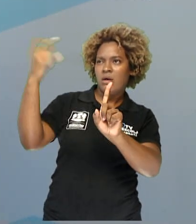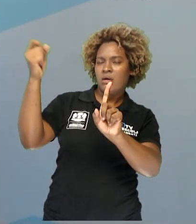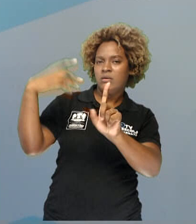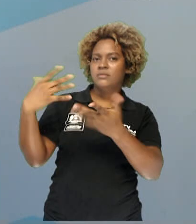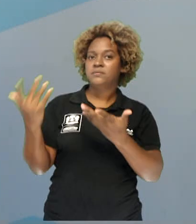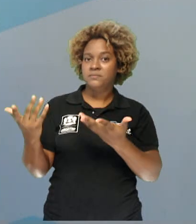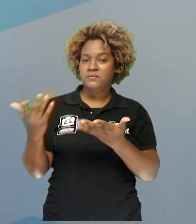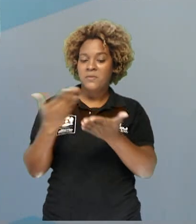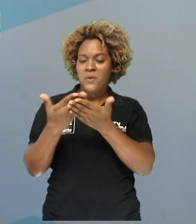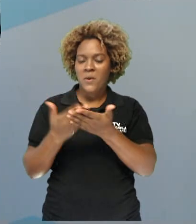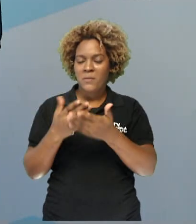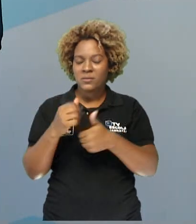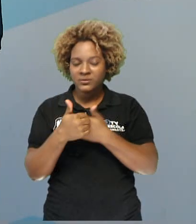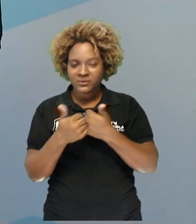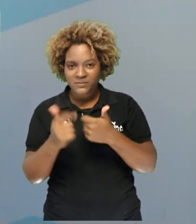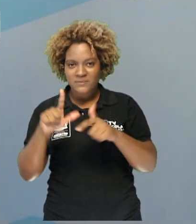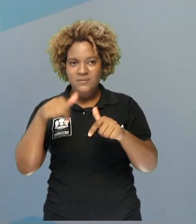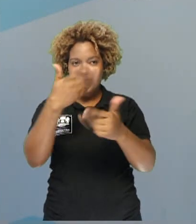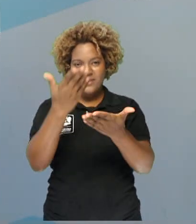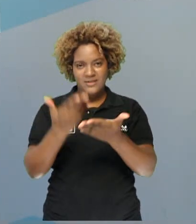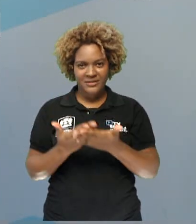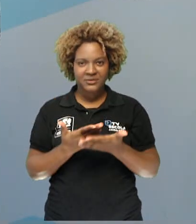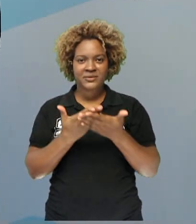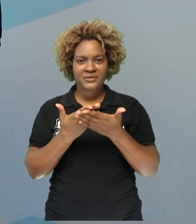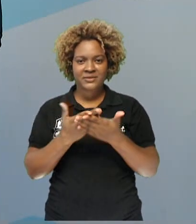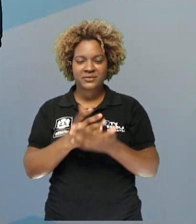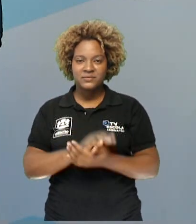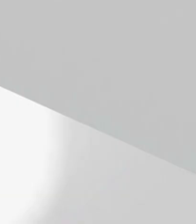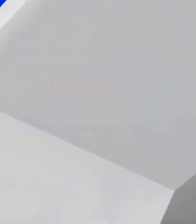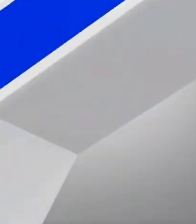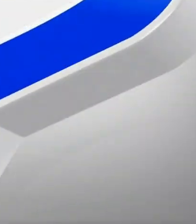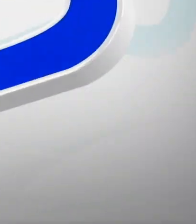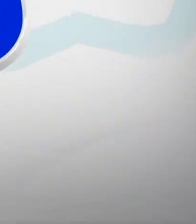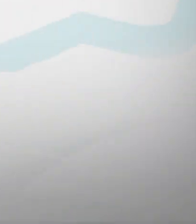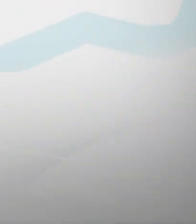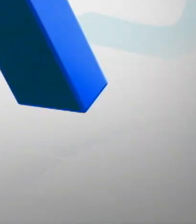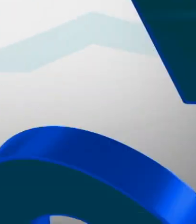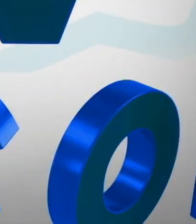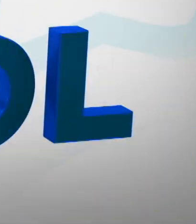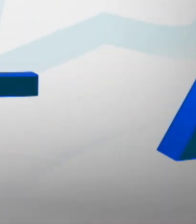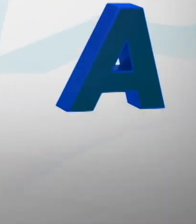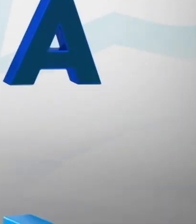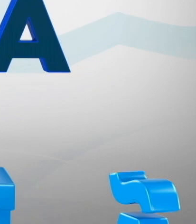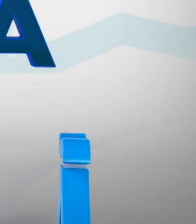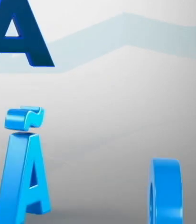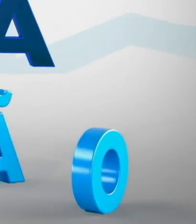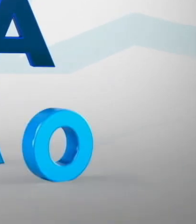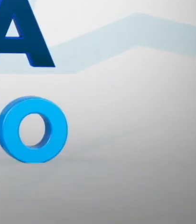Bons estudos e até a próxima aula!